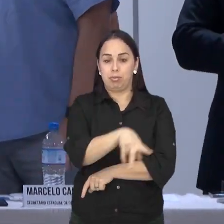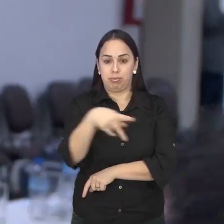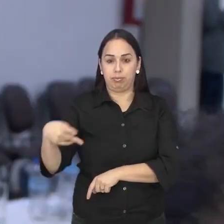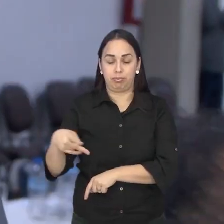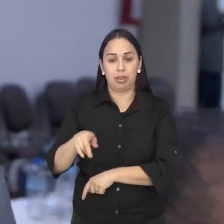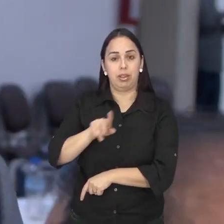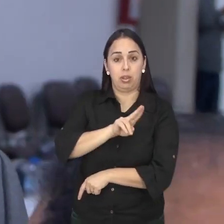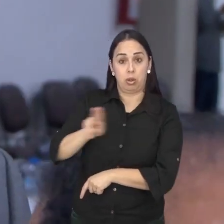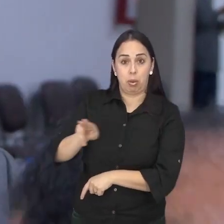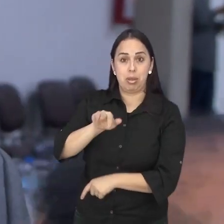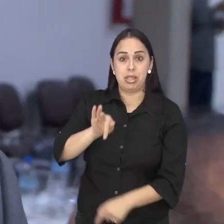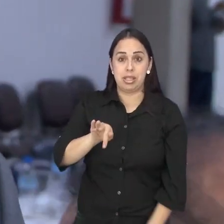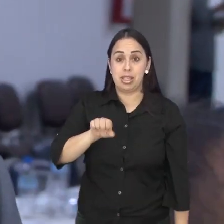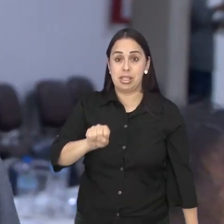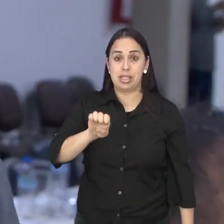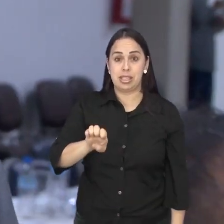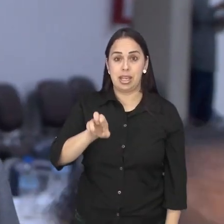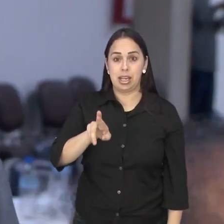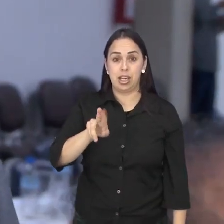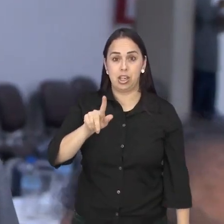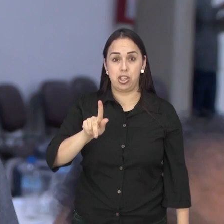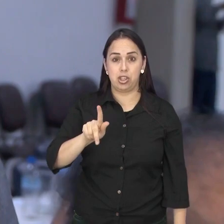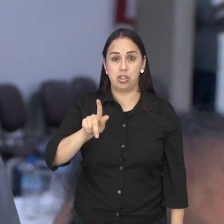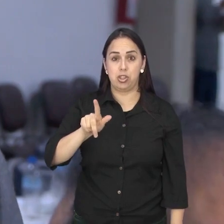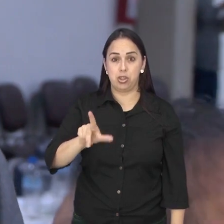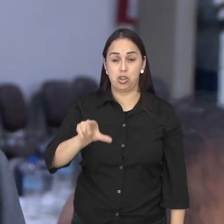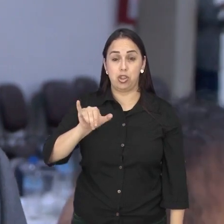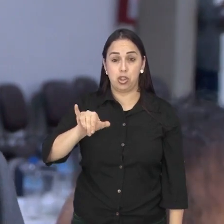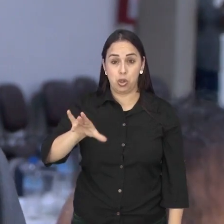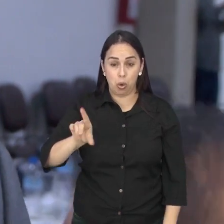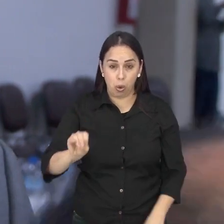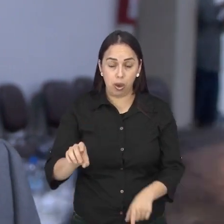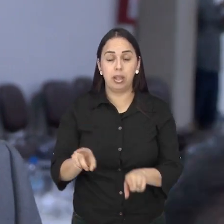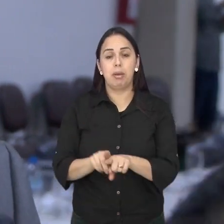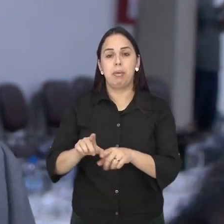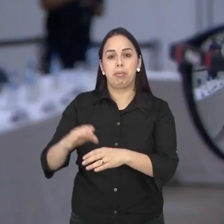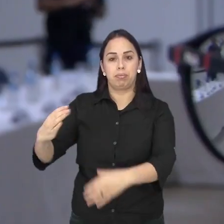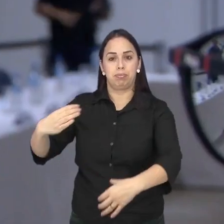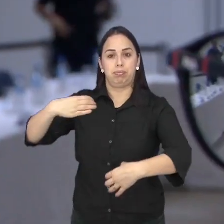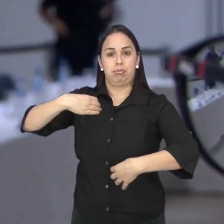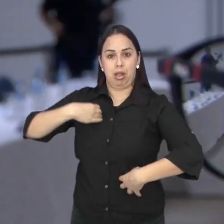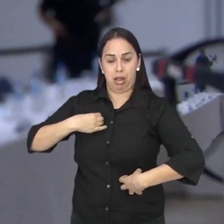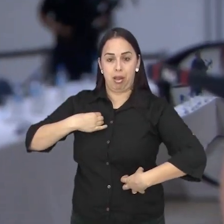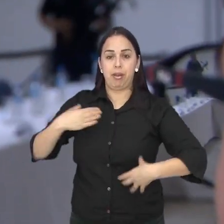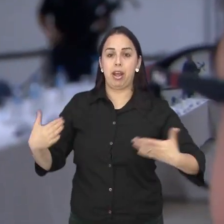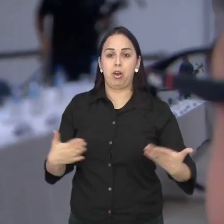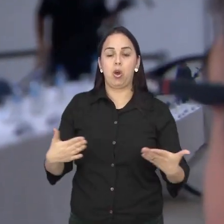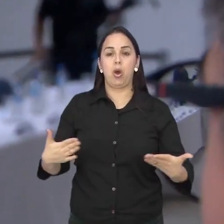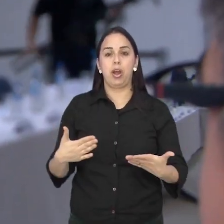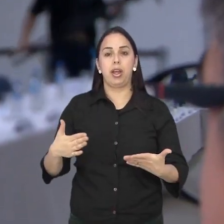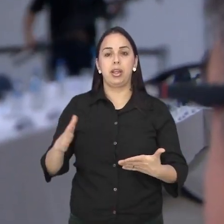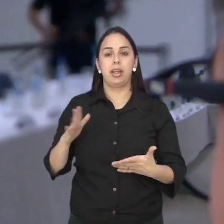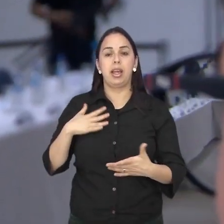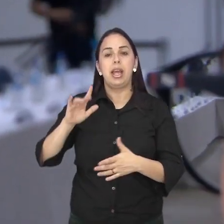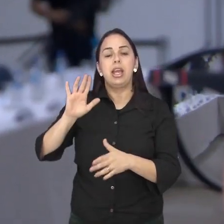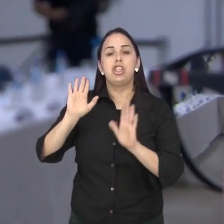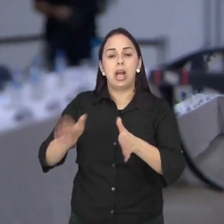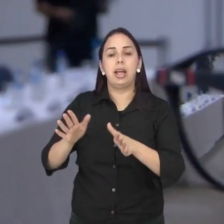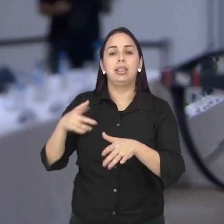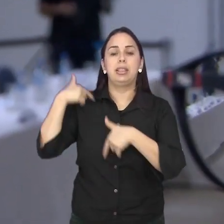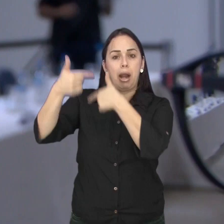Norte. Sérgio Francisco Teodoro foi empossado o novo diretor executivo e está de volta ao cargo que ocupou